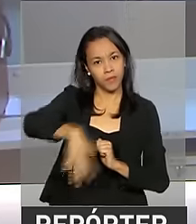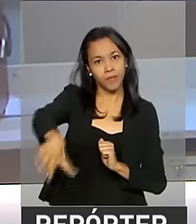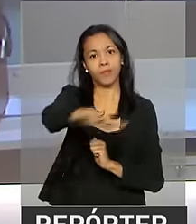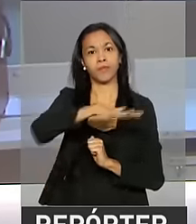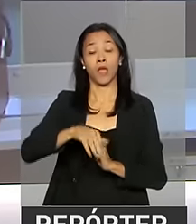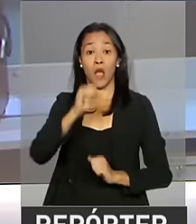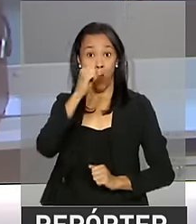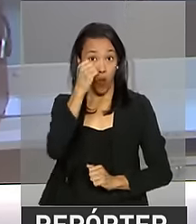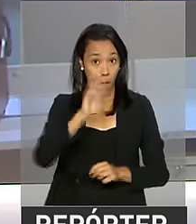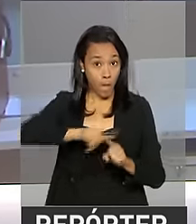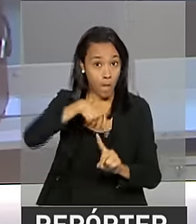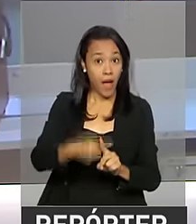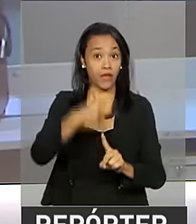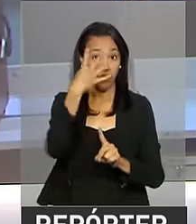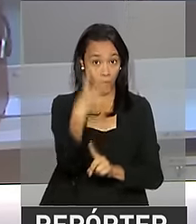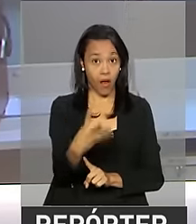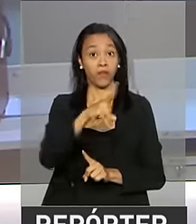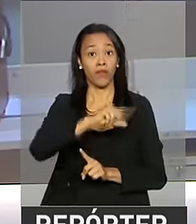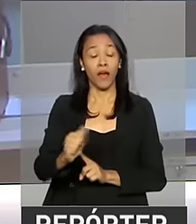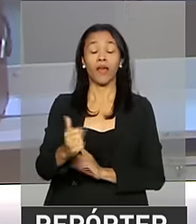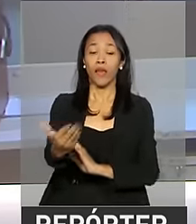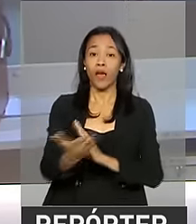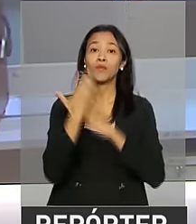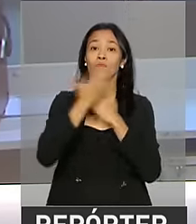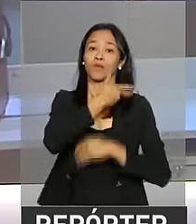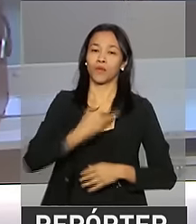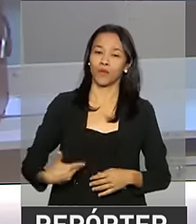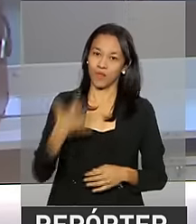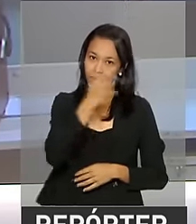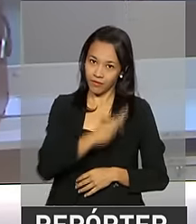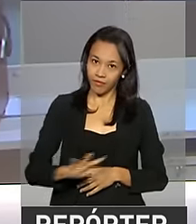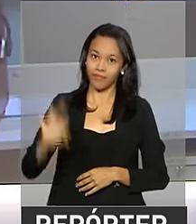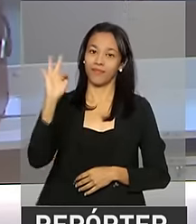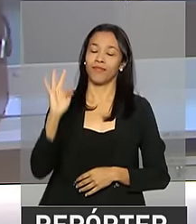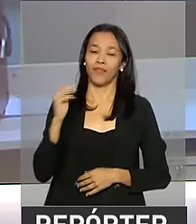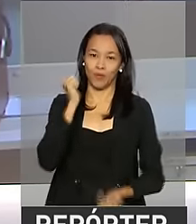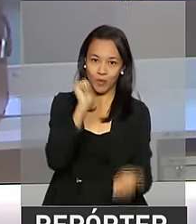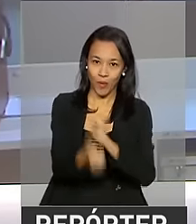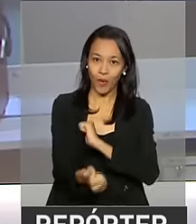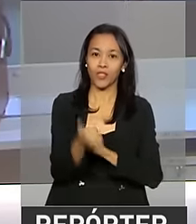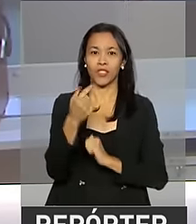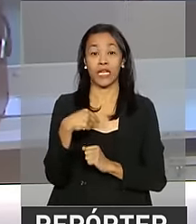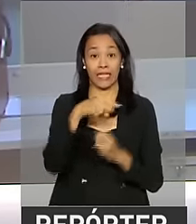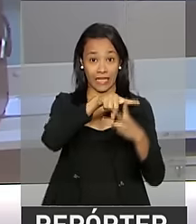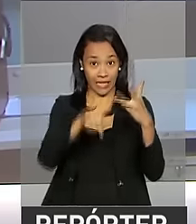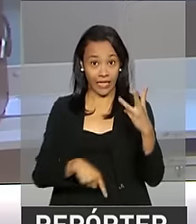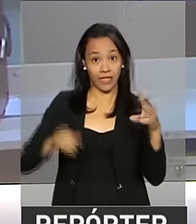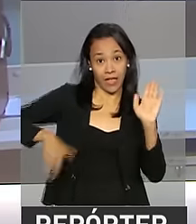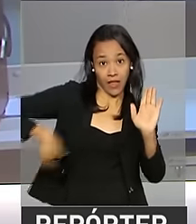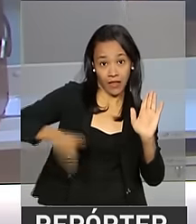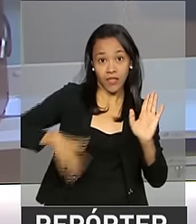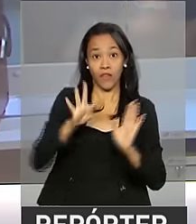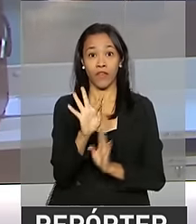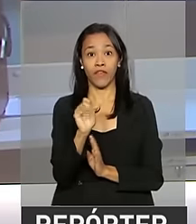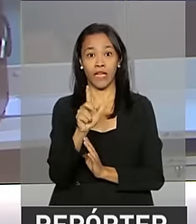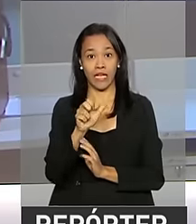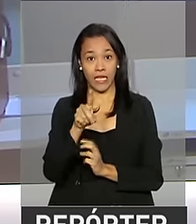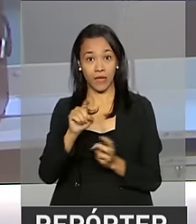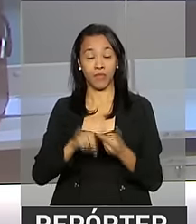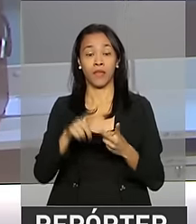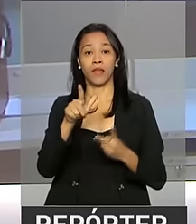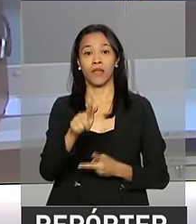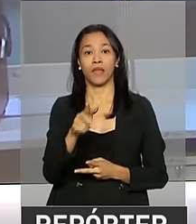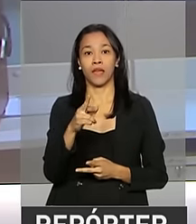4 atletas olímpicos vão receber a Bolsa Pódio do Ministério do Esporte. 3 são da natação, Felipe França, Graciele Herman e